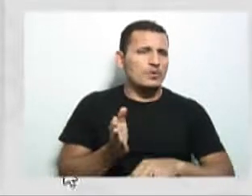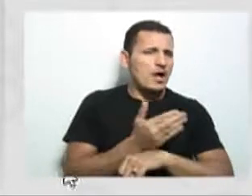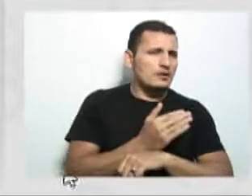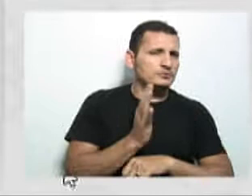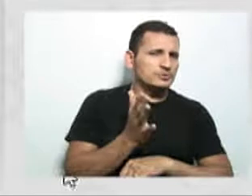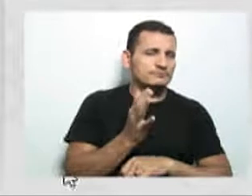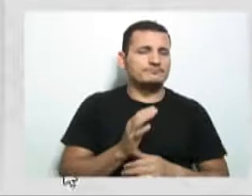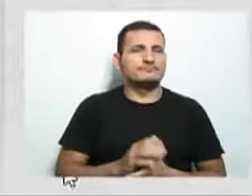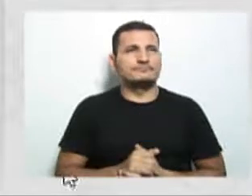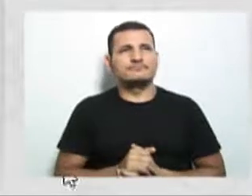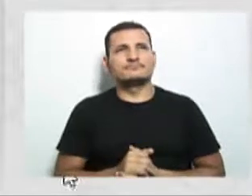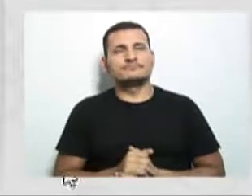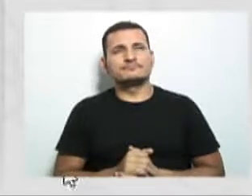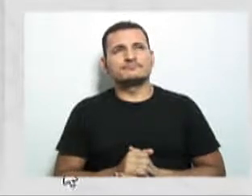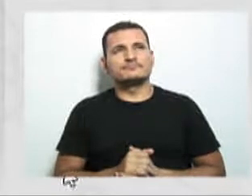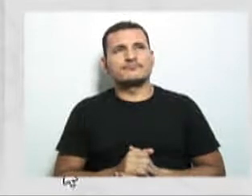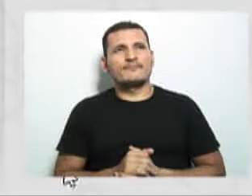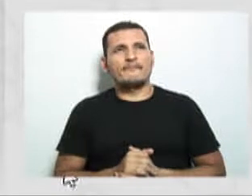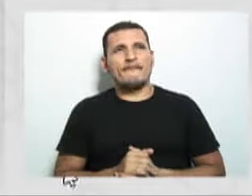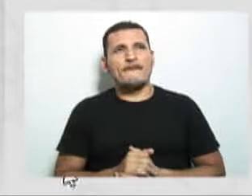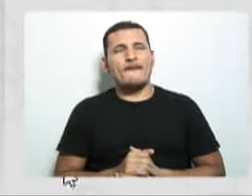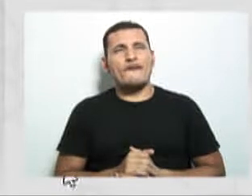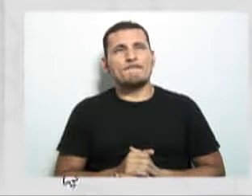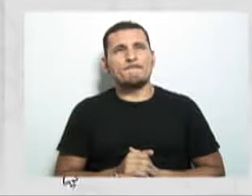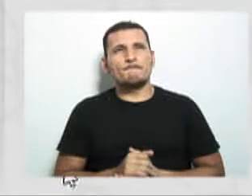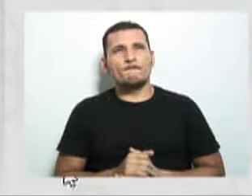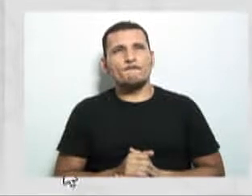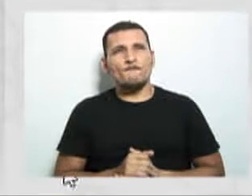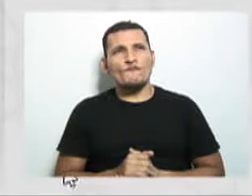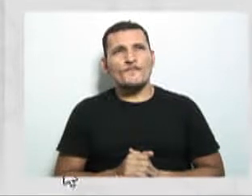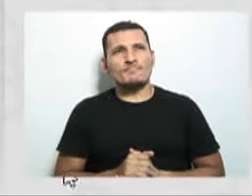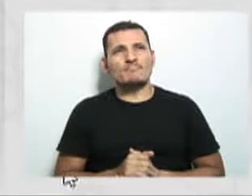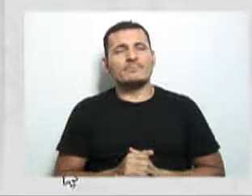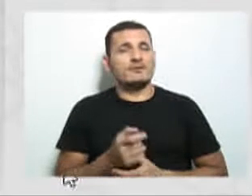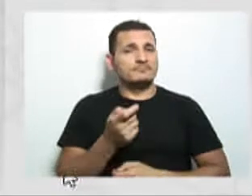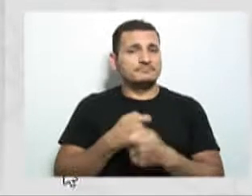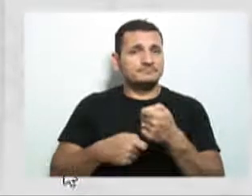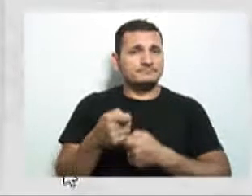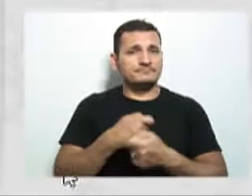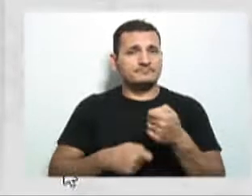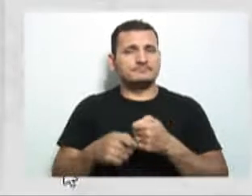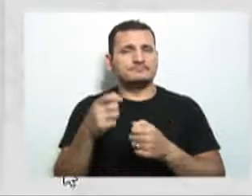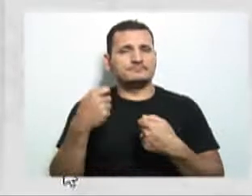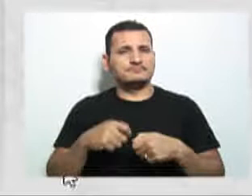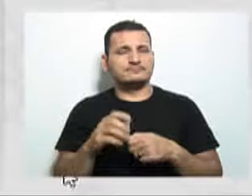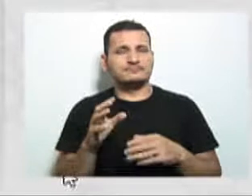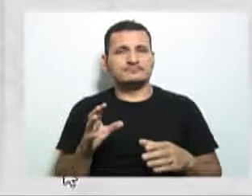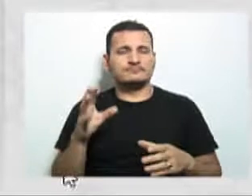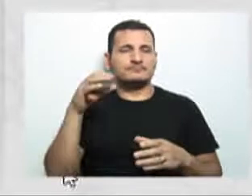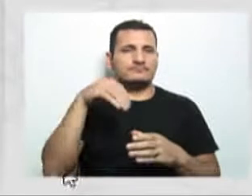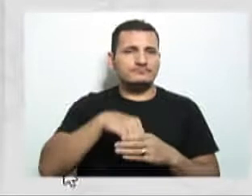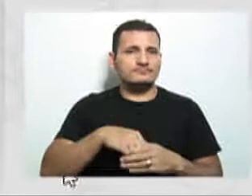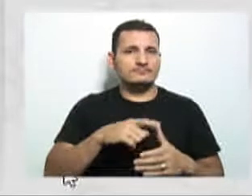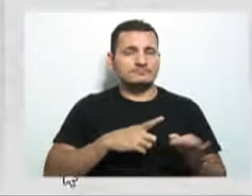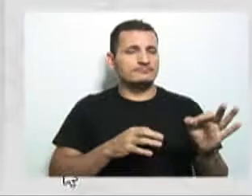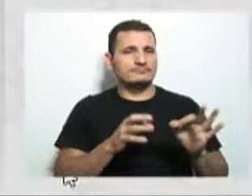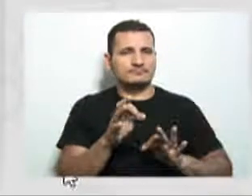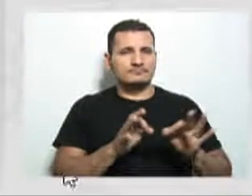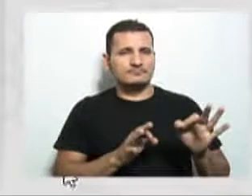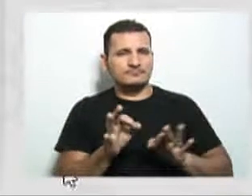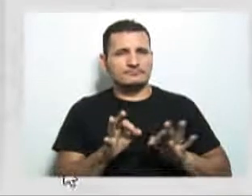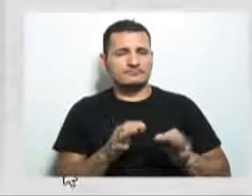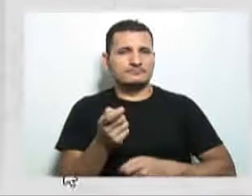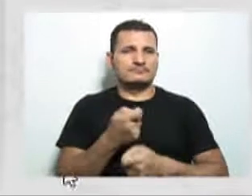bom? Olha lá então, da negociação deve fazer parte de nosso planejamento